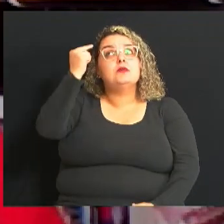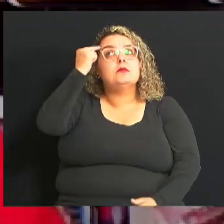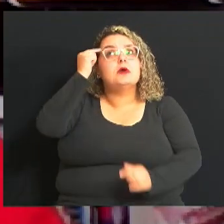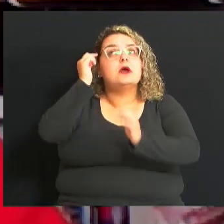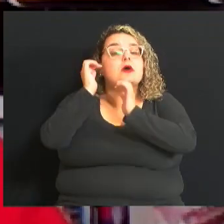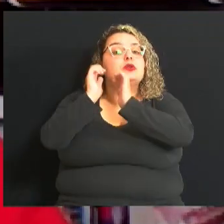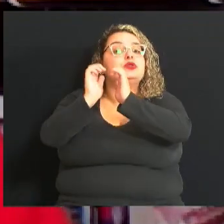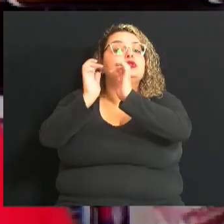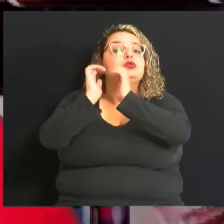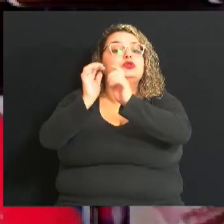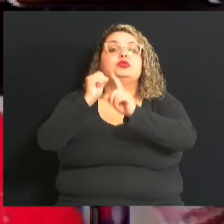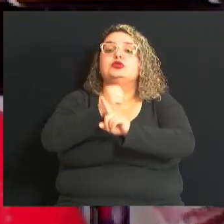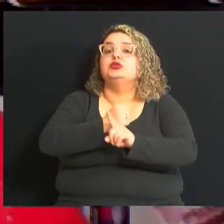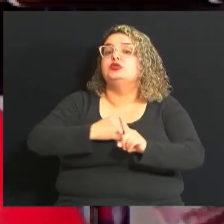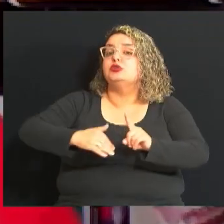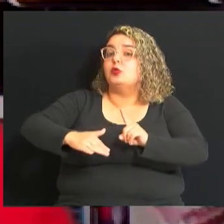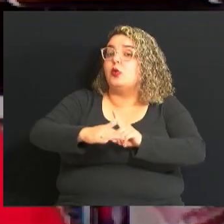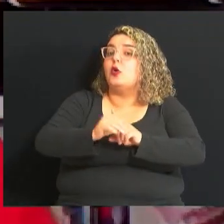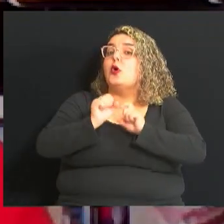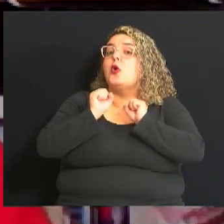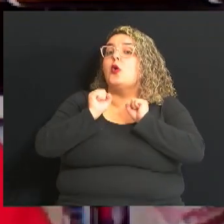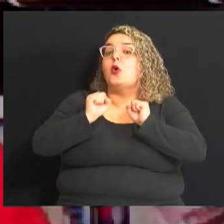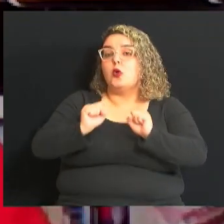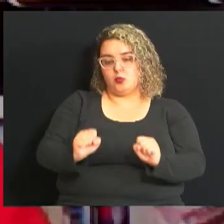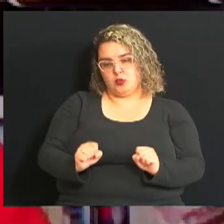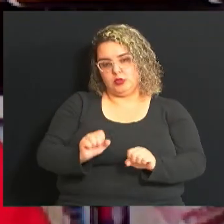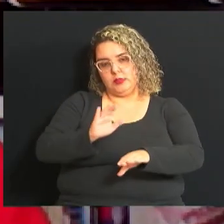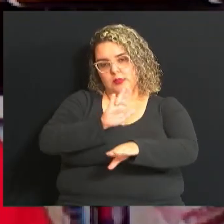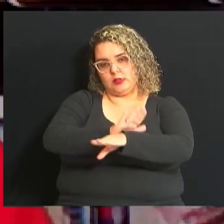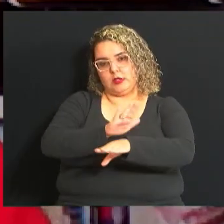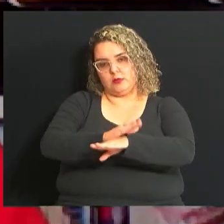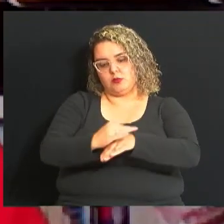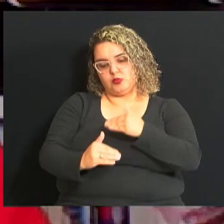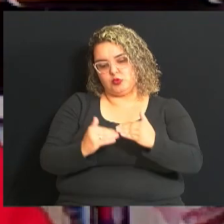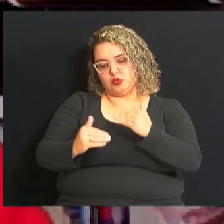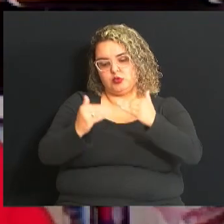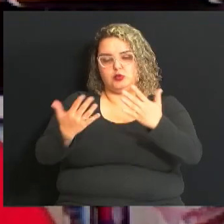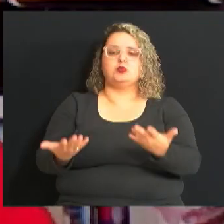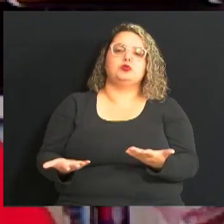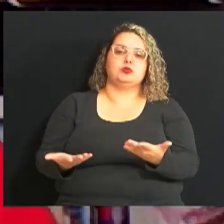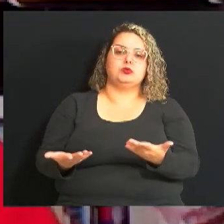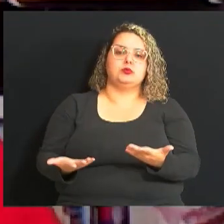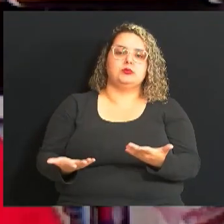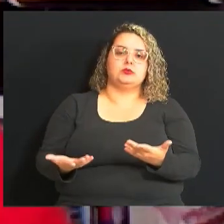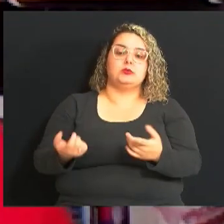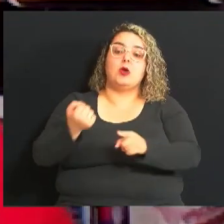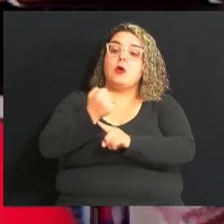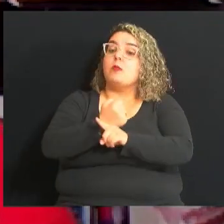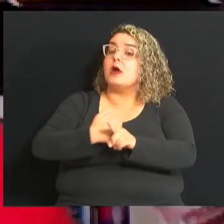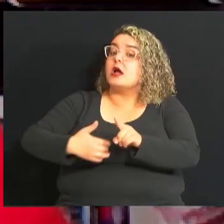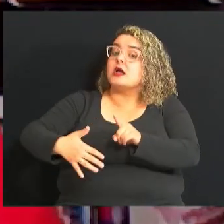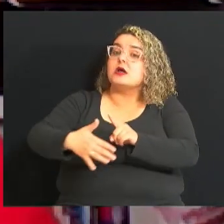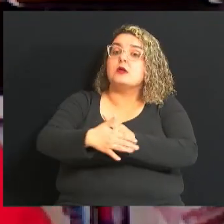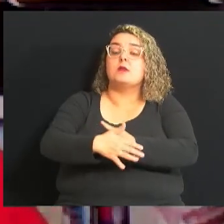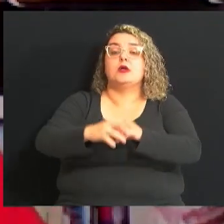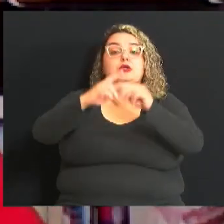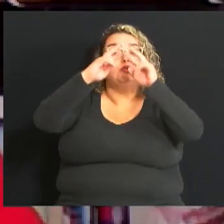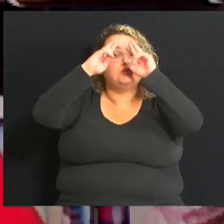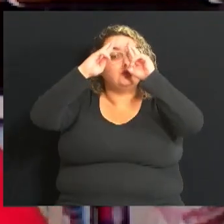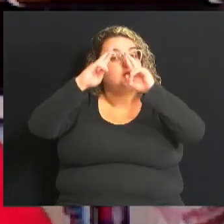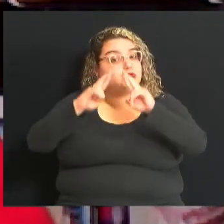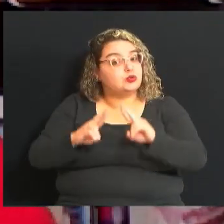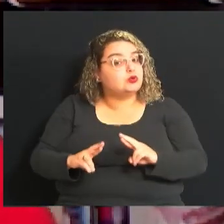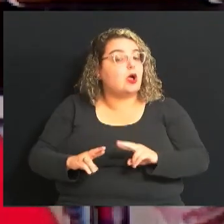na sociedade que nós podemos ajudar a construir. que seja uma sociedade do respeito,